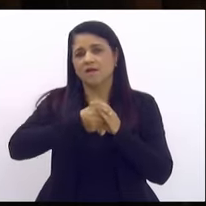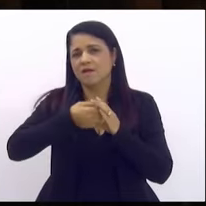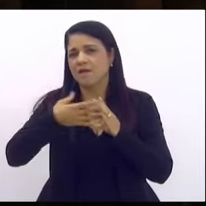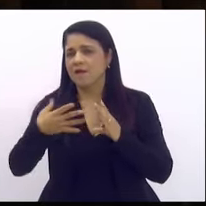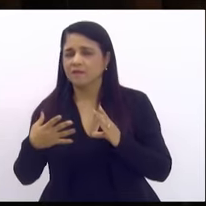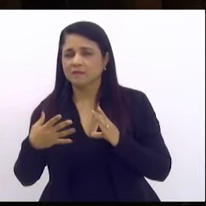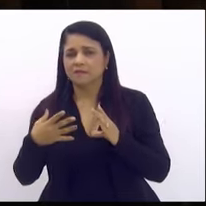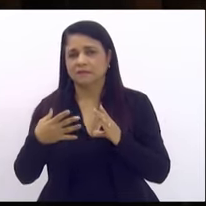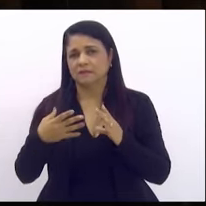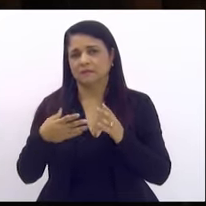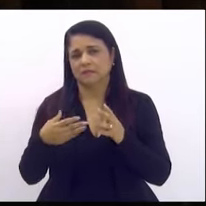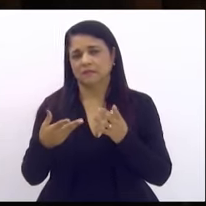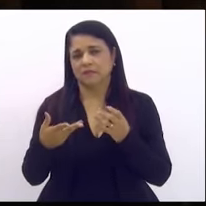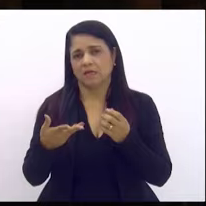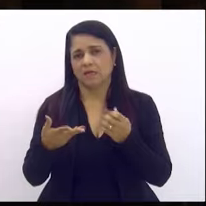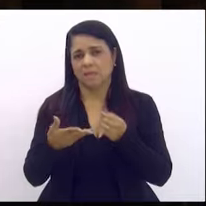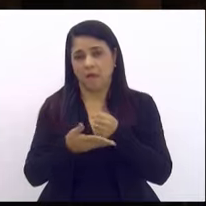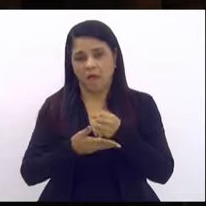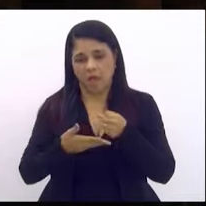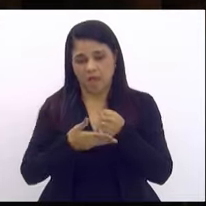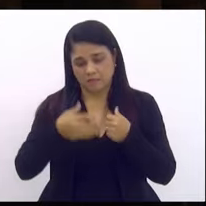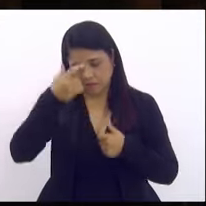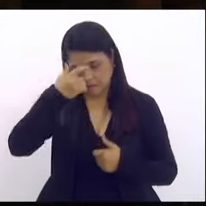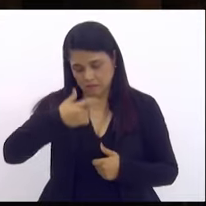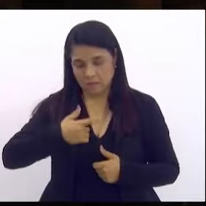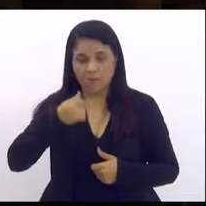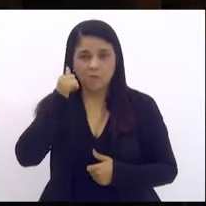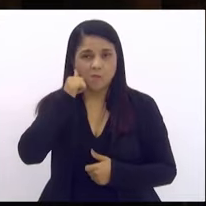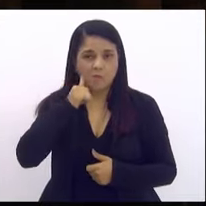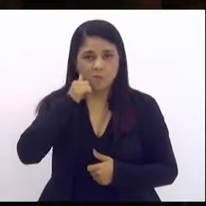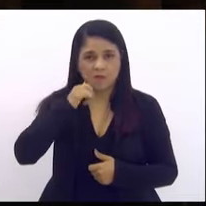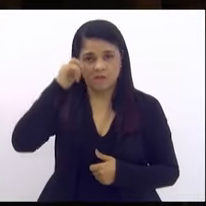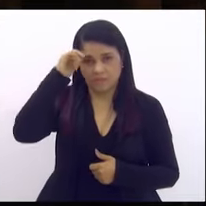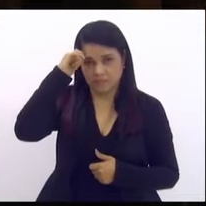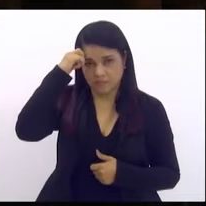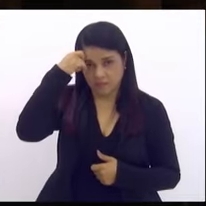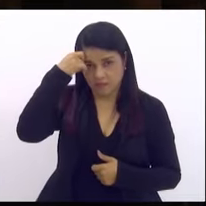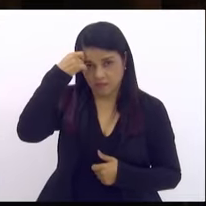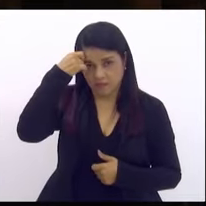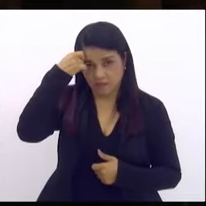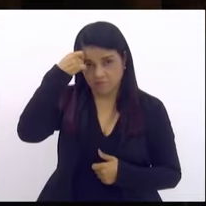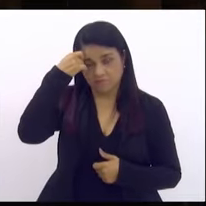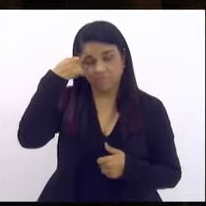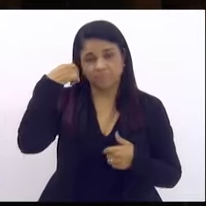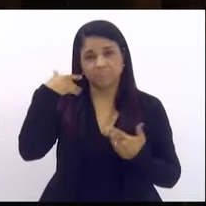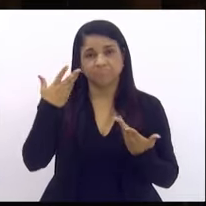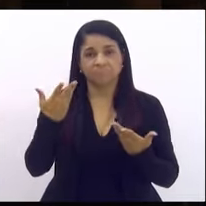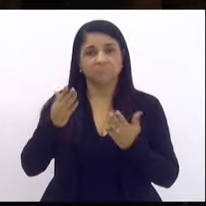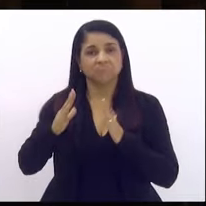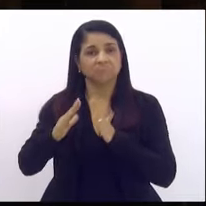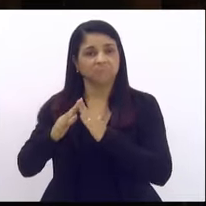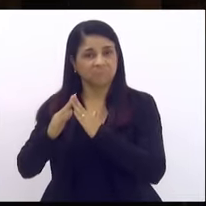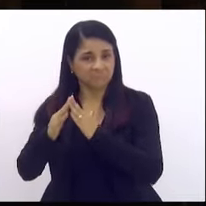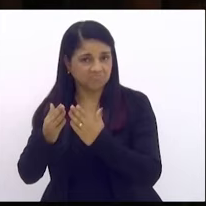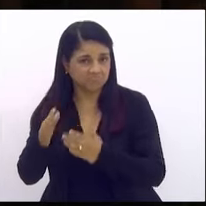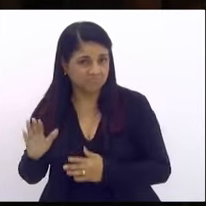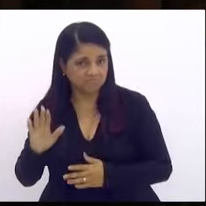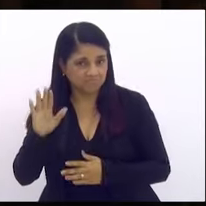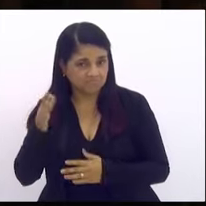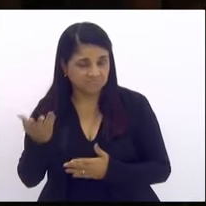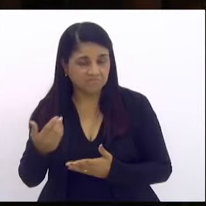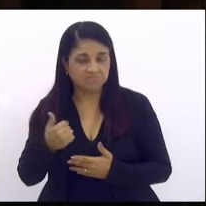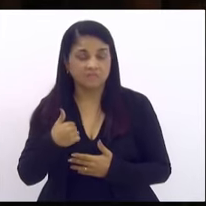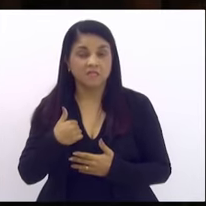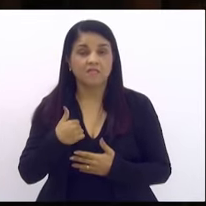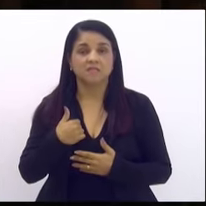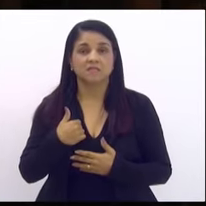básicas né No meu caso uma mulher negra com o fundo da favela e trazendo em em